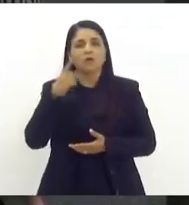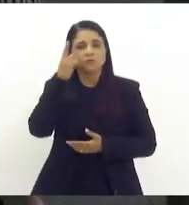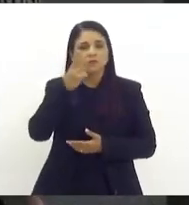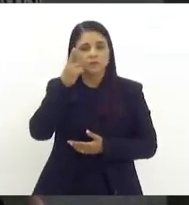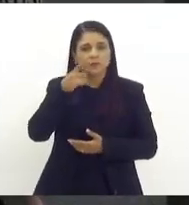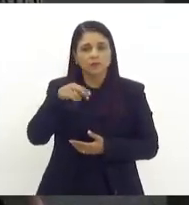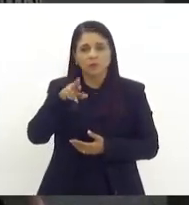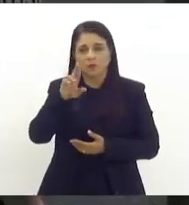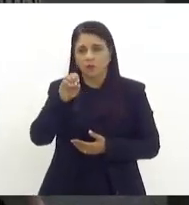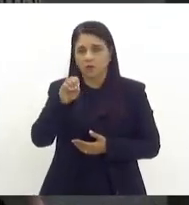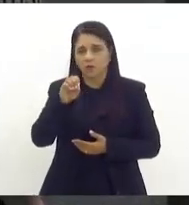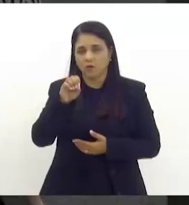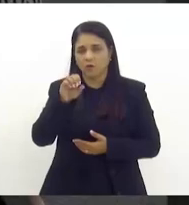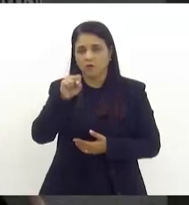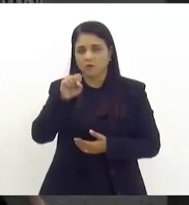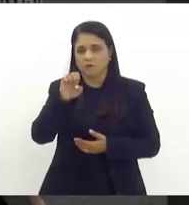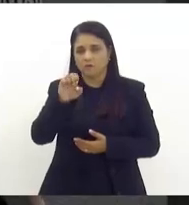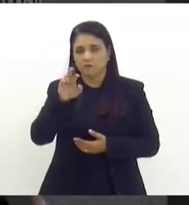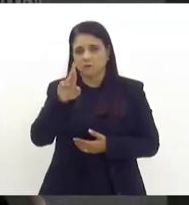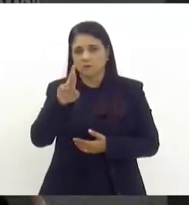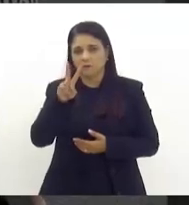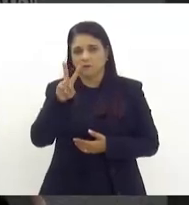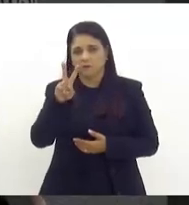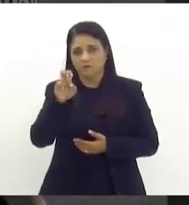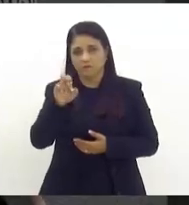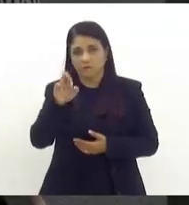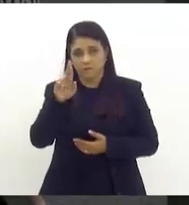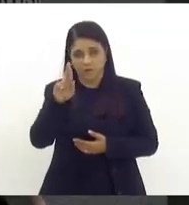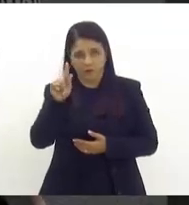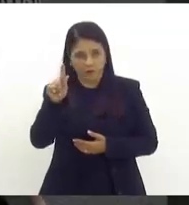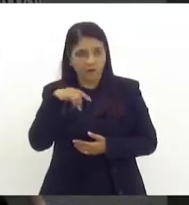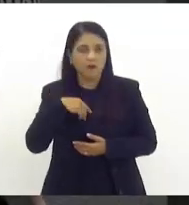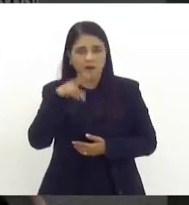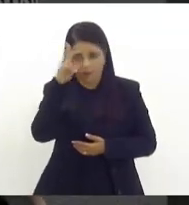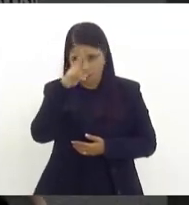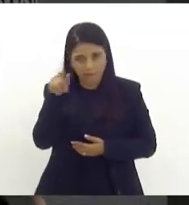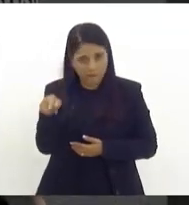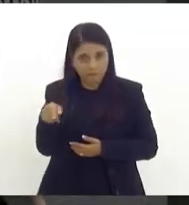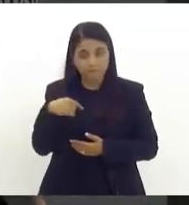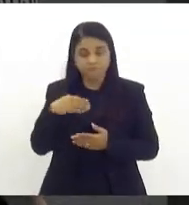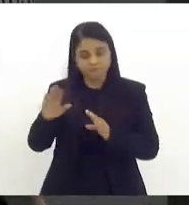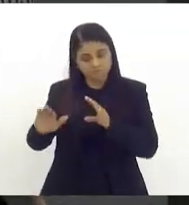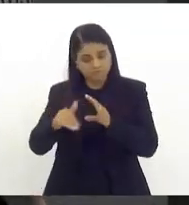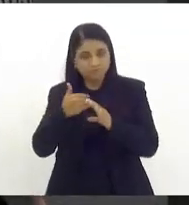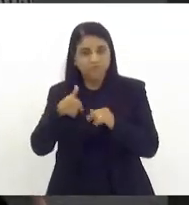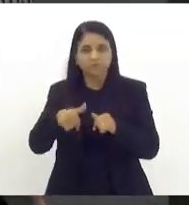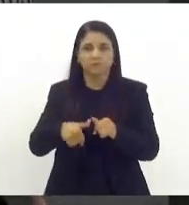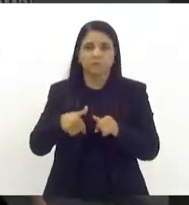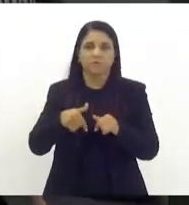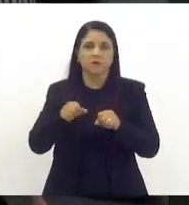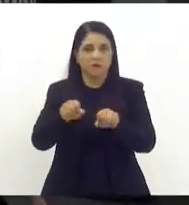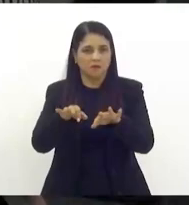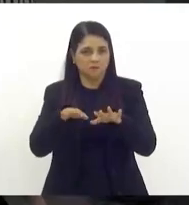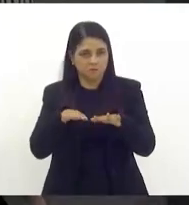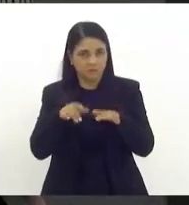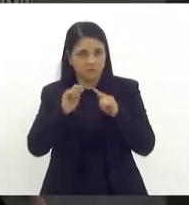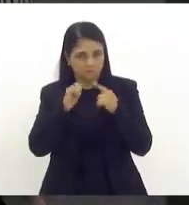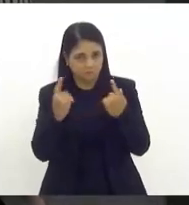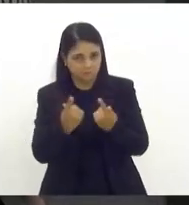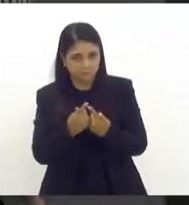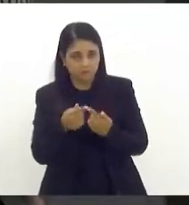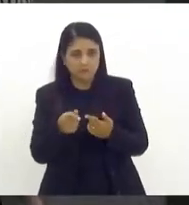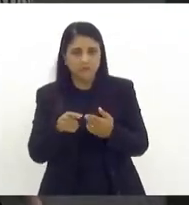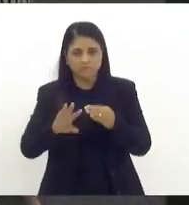lembrar mandou essa mensagem para sua casa que recebeu diversas